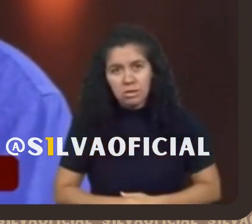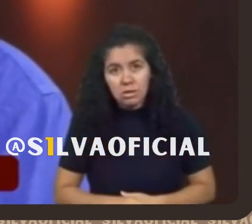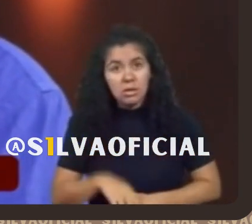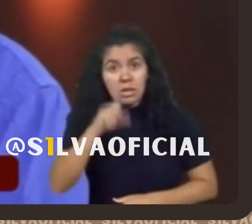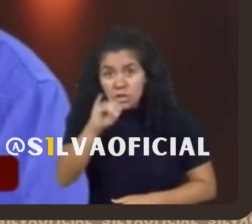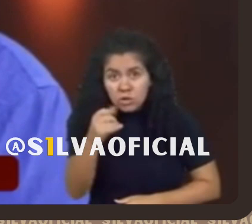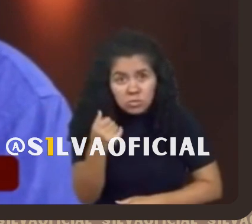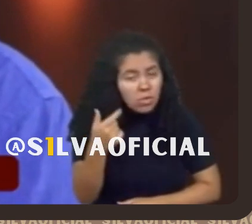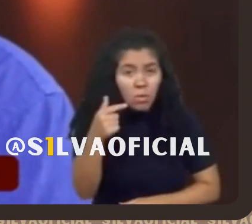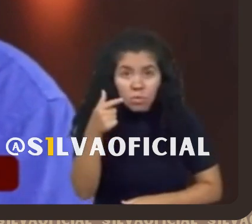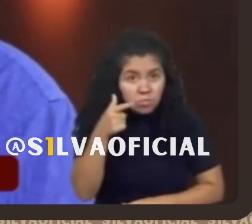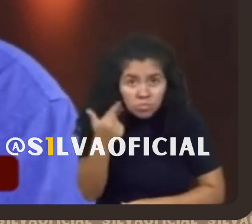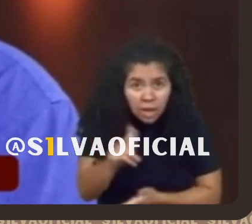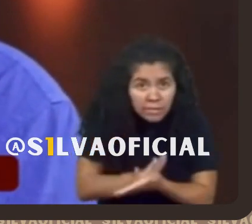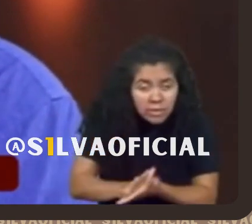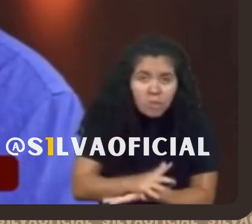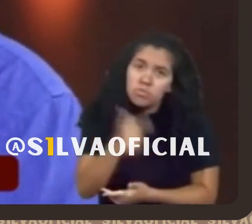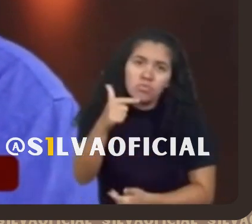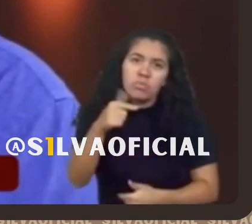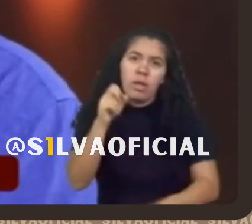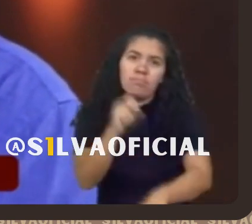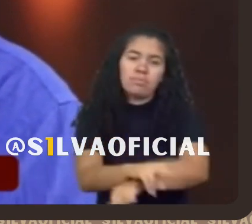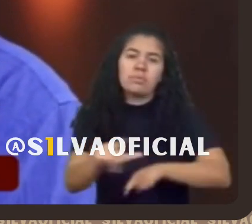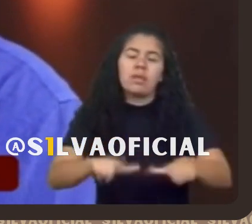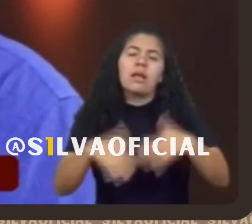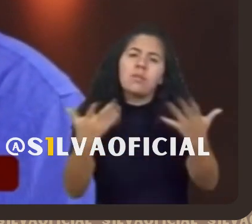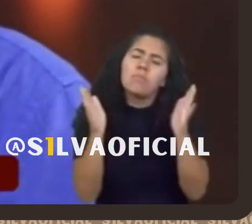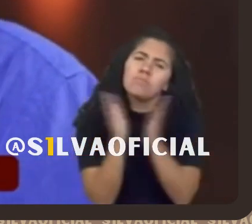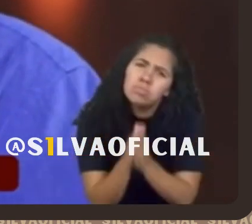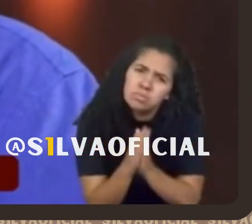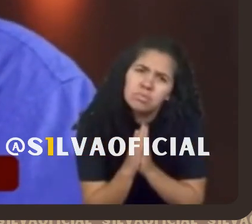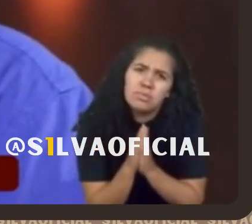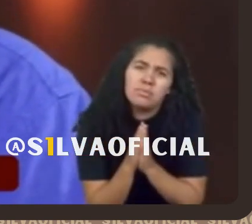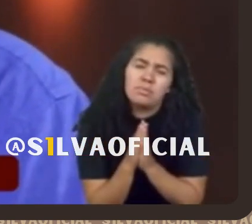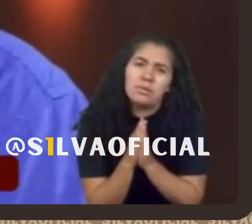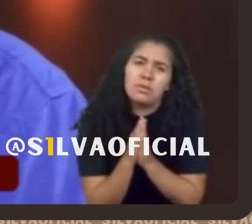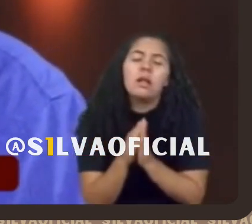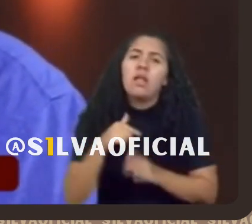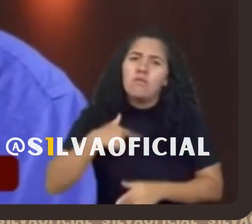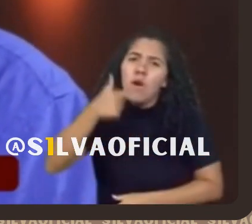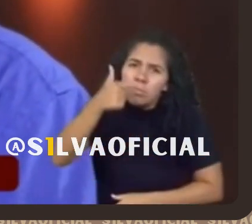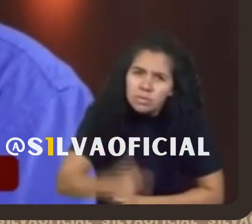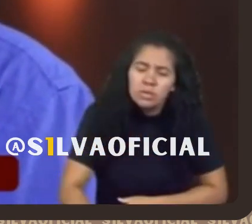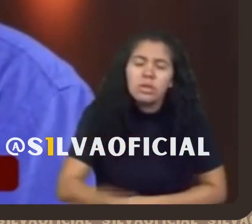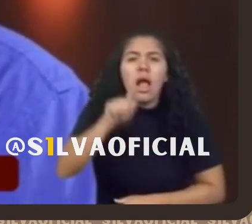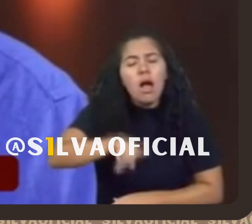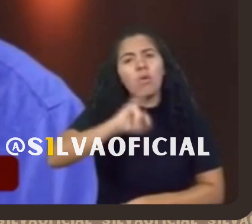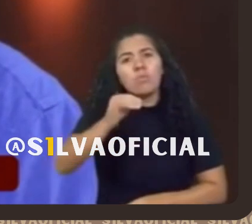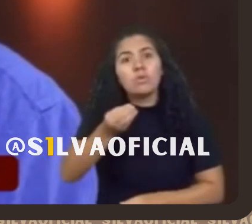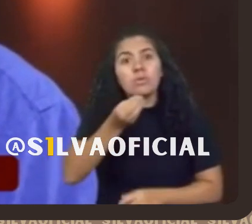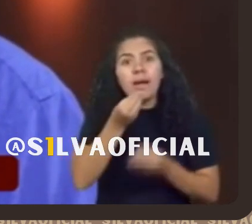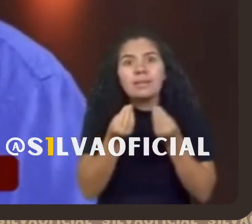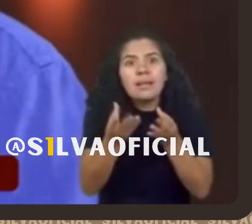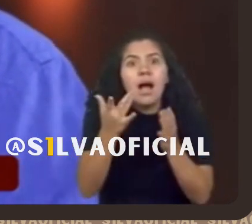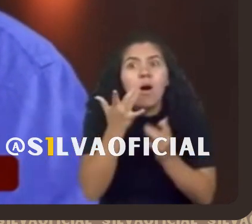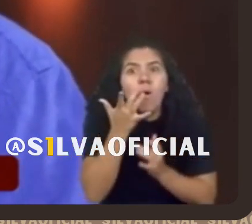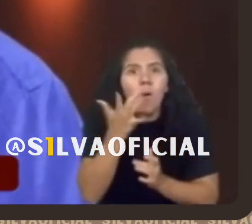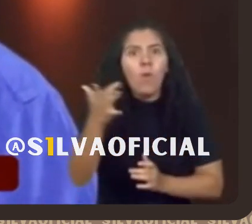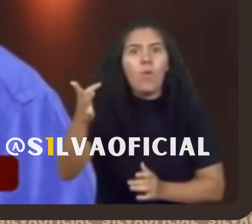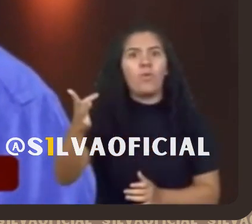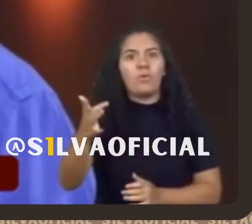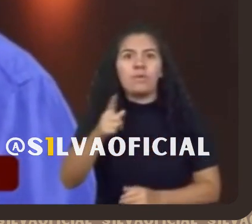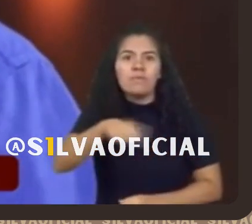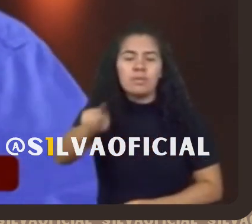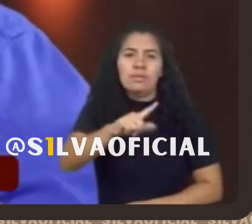então pelo amor de Deus eue outra vez idade de ouro sabe que você tá tendo